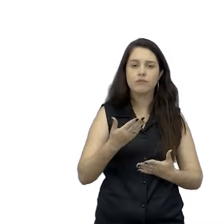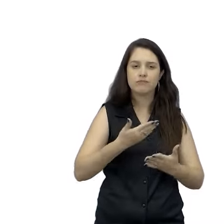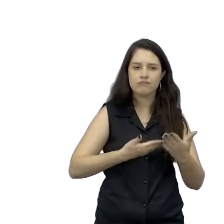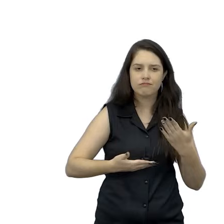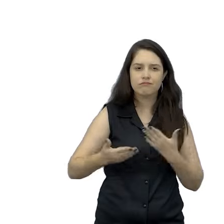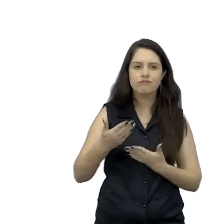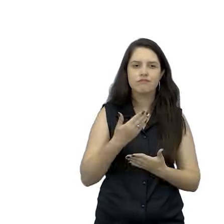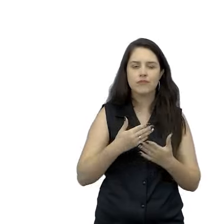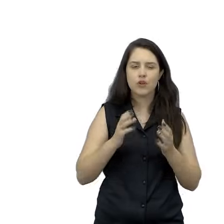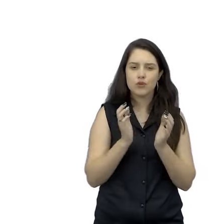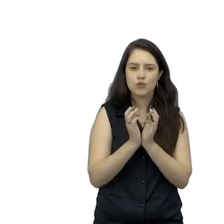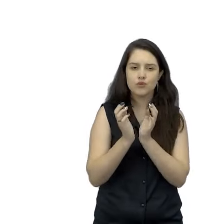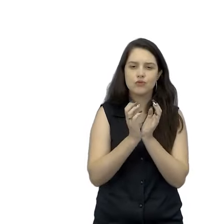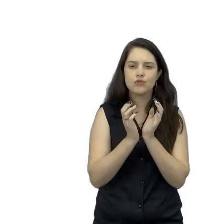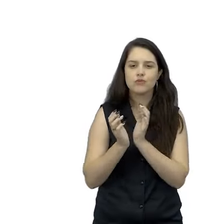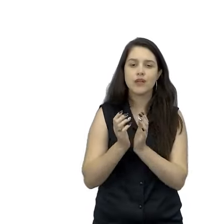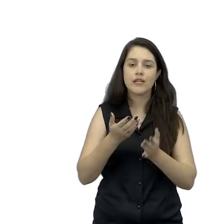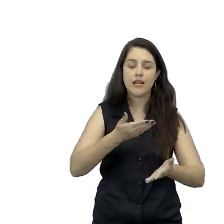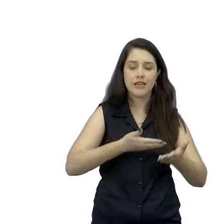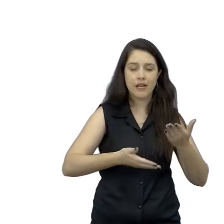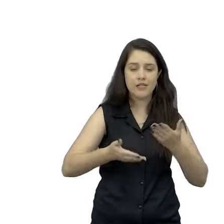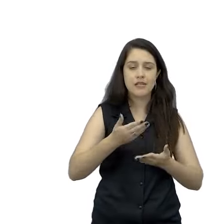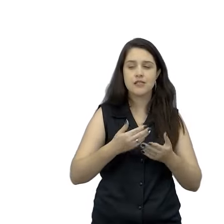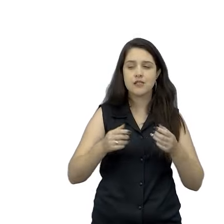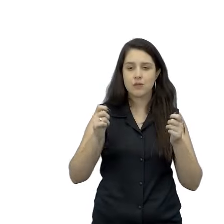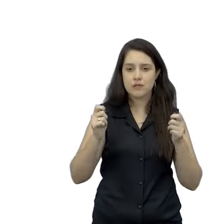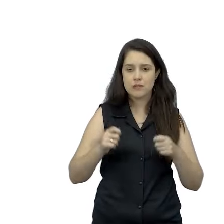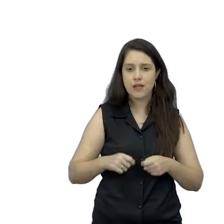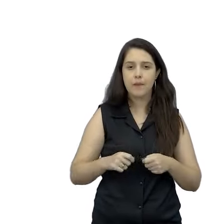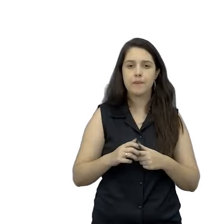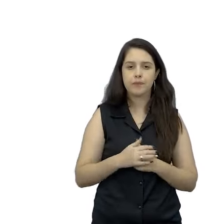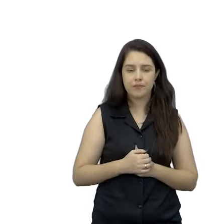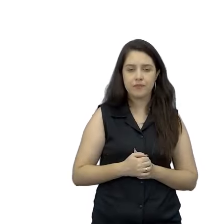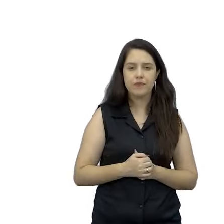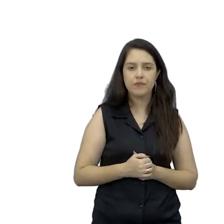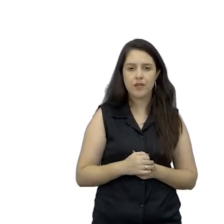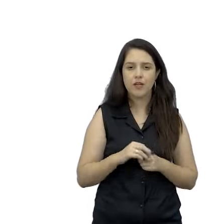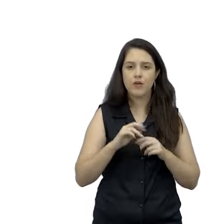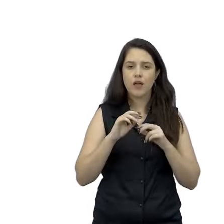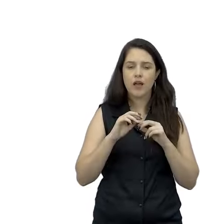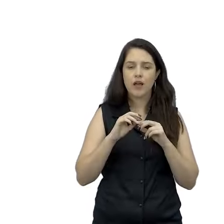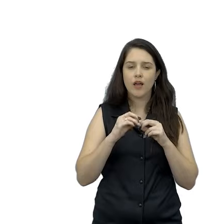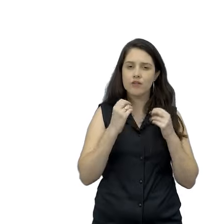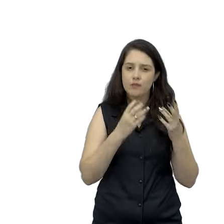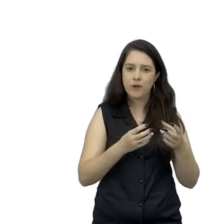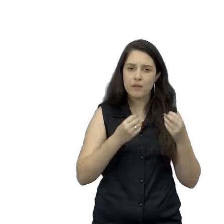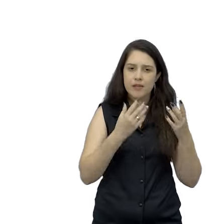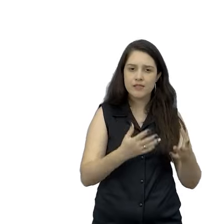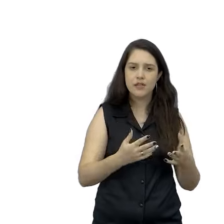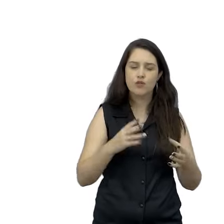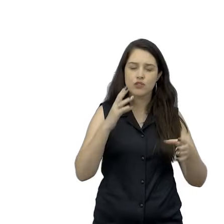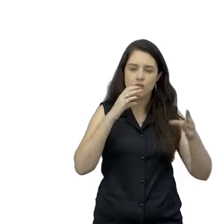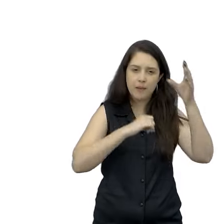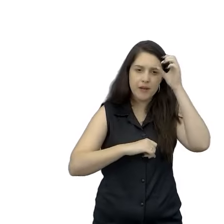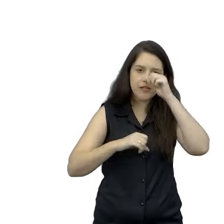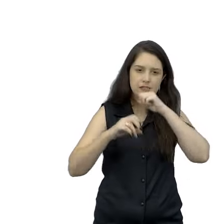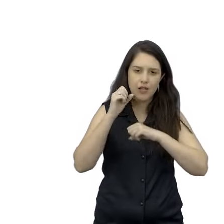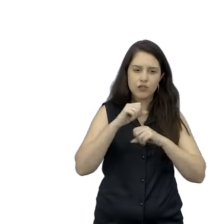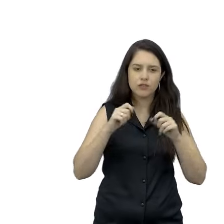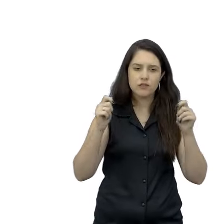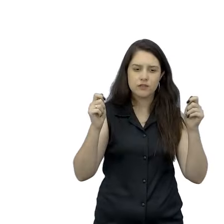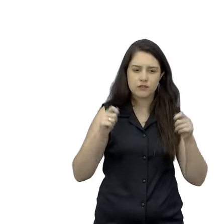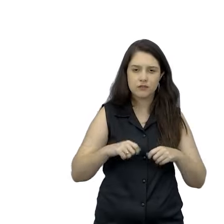É o momento que há também a interação ali, a circulação de informação a favor da aprendizagem. E é nesse momento